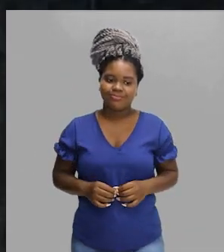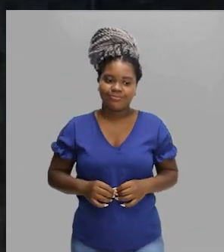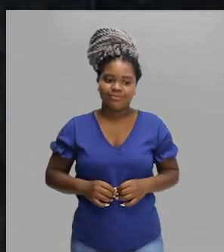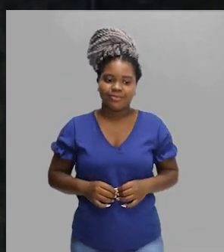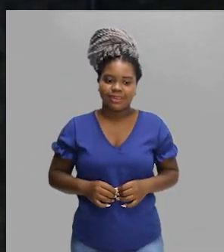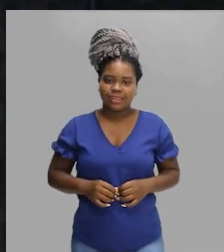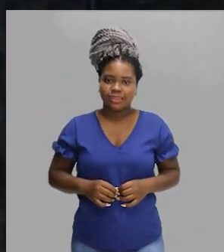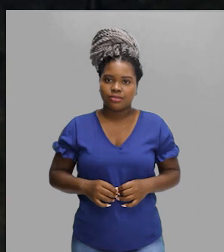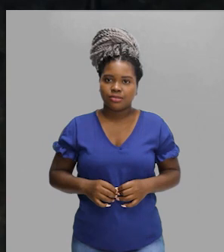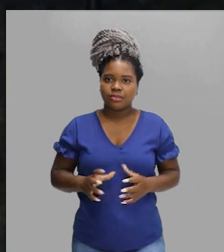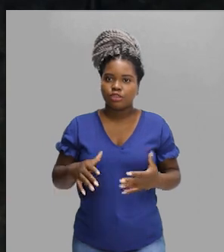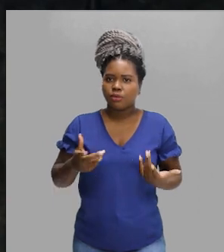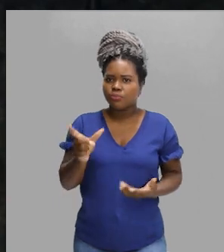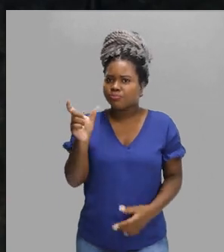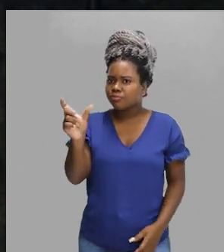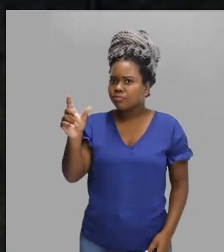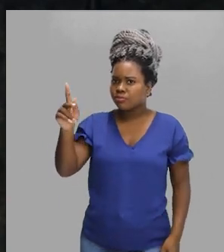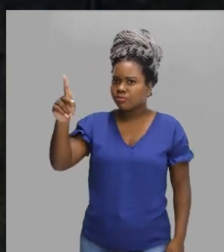Pablito não é